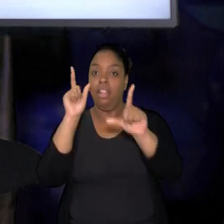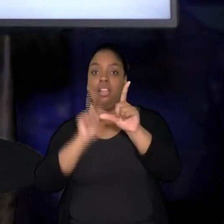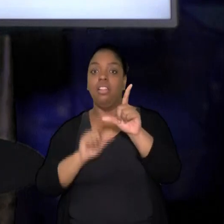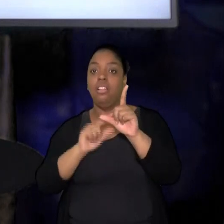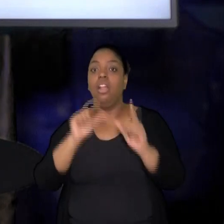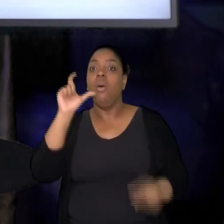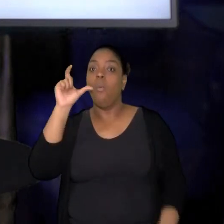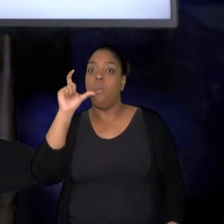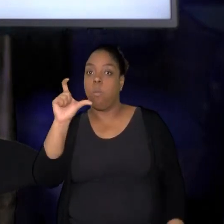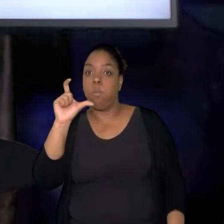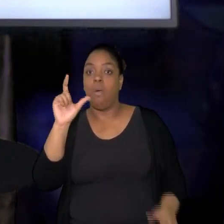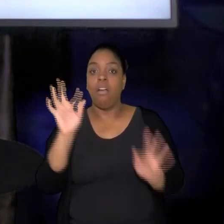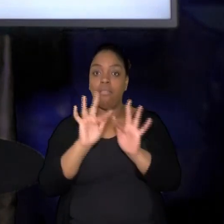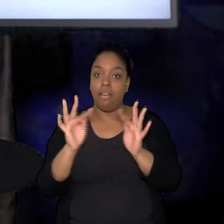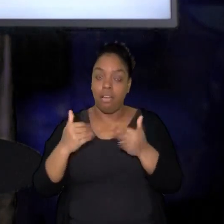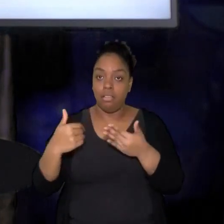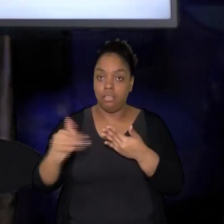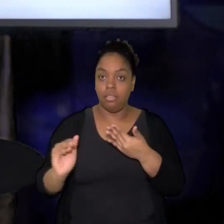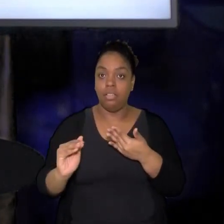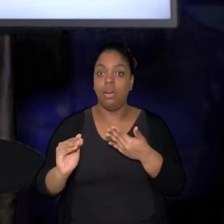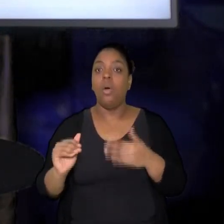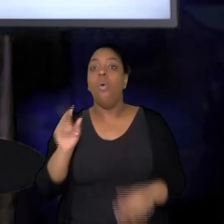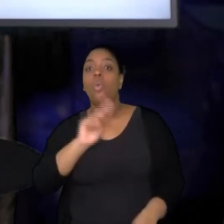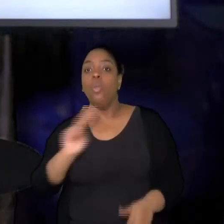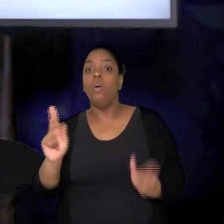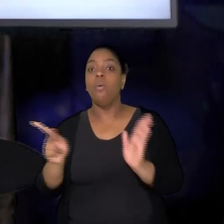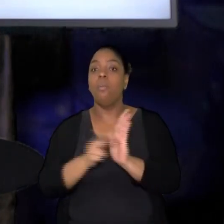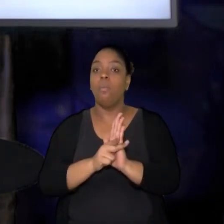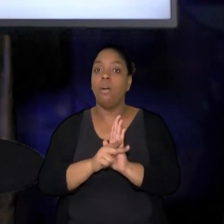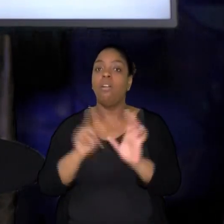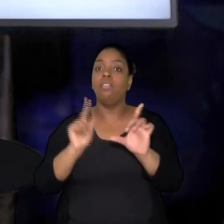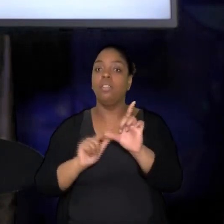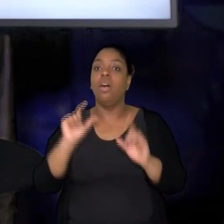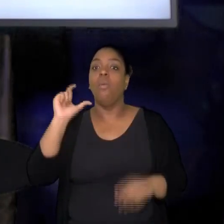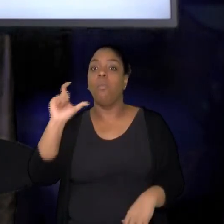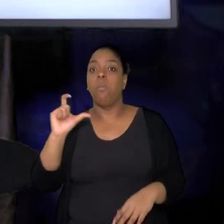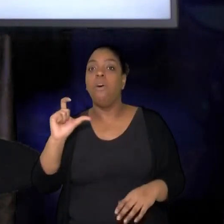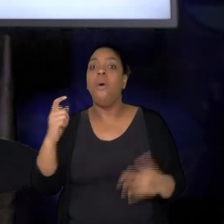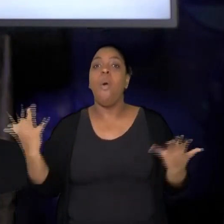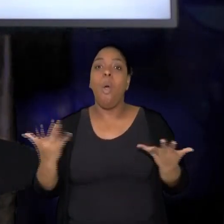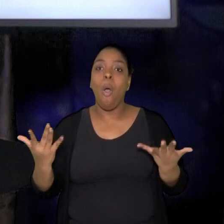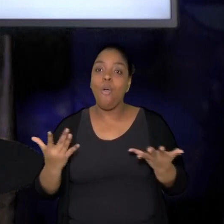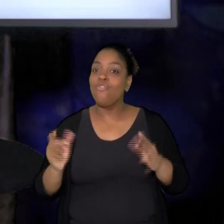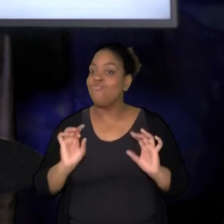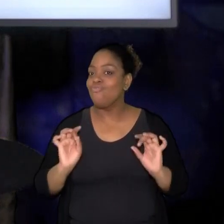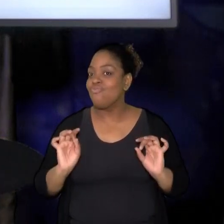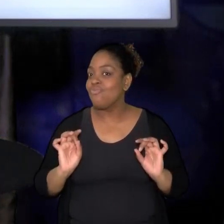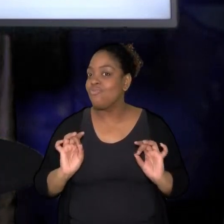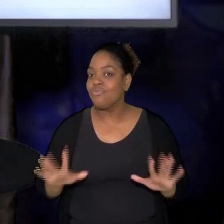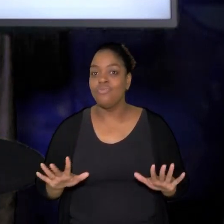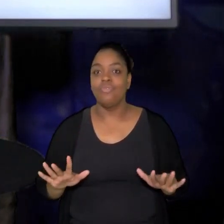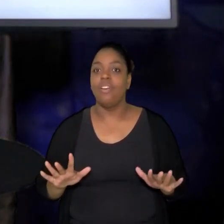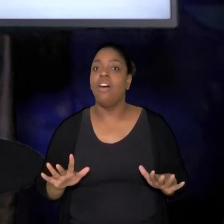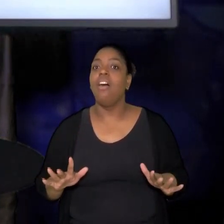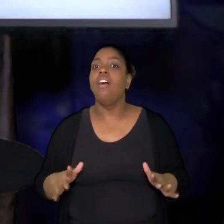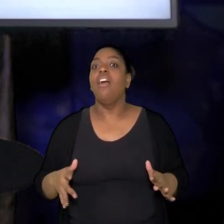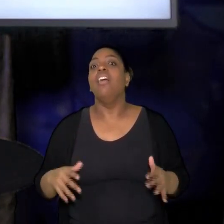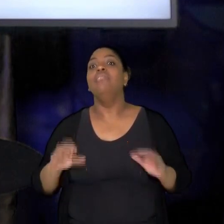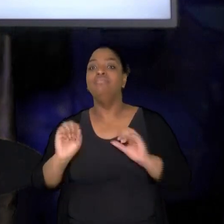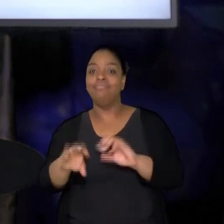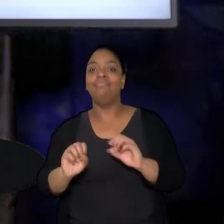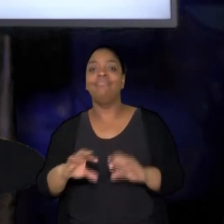no início da frase e nome próprio. Por hoje é só, pessoal. Essa foi a nossa aula de língua